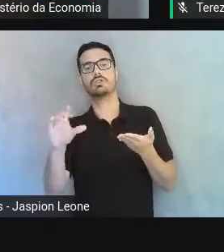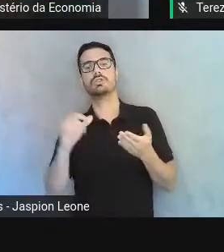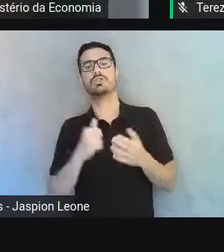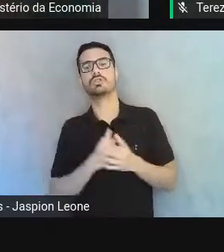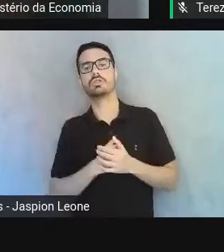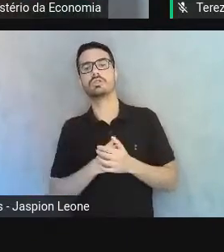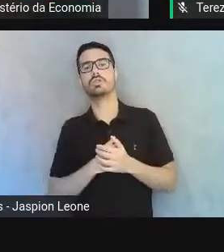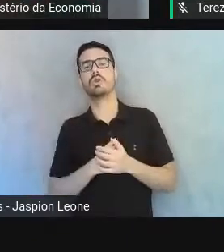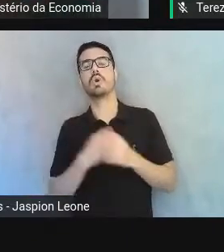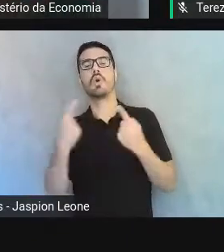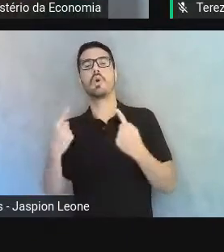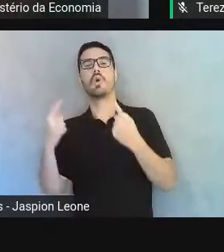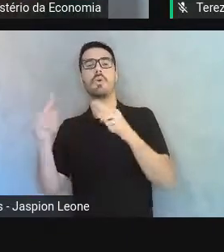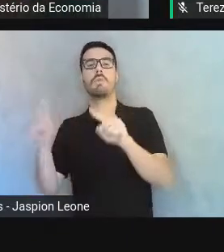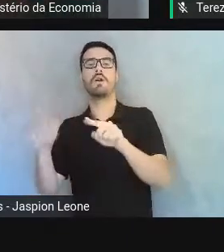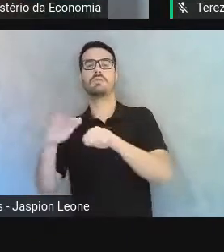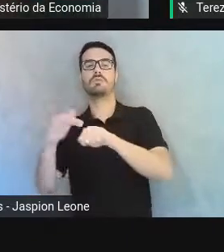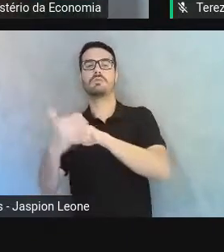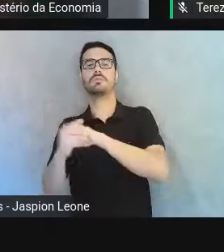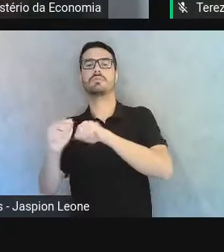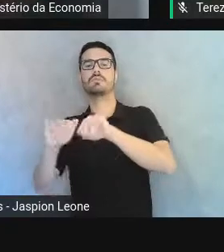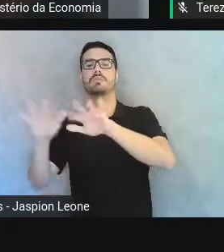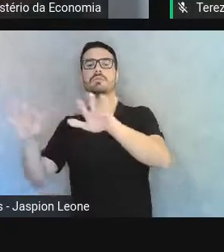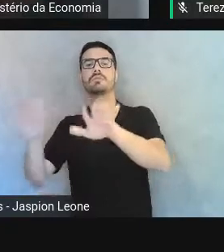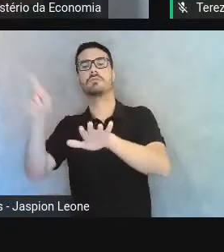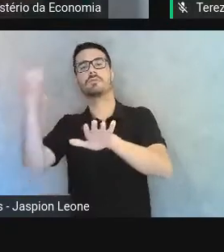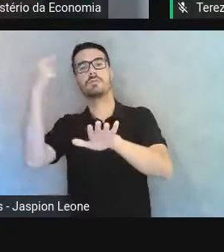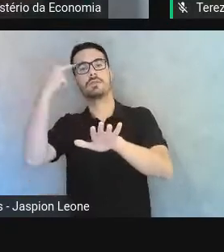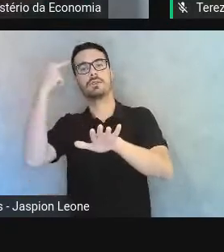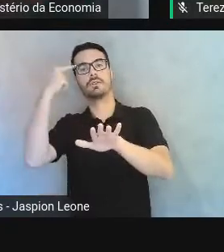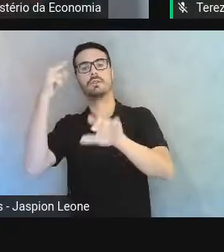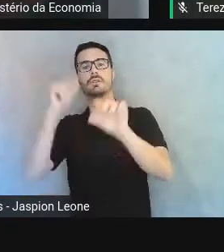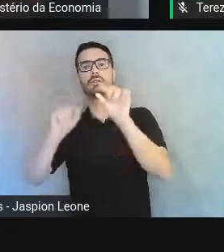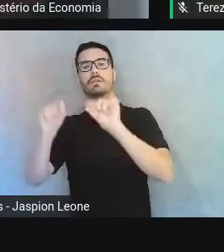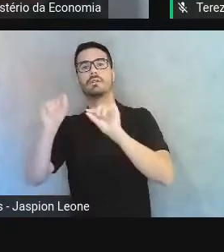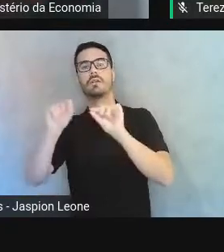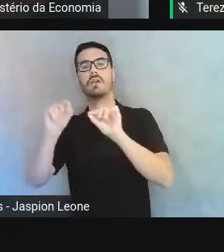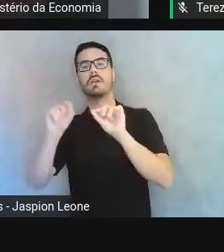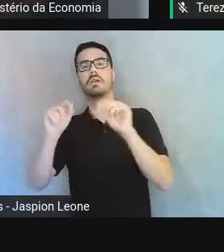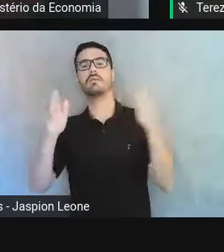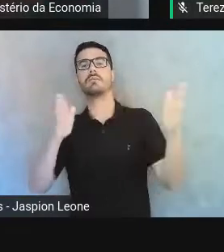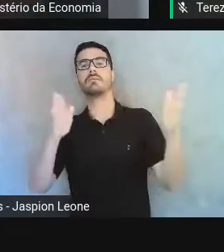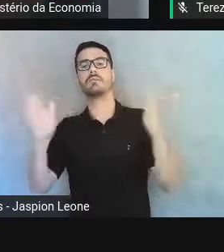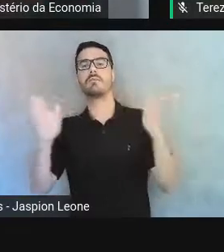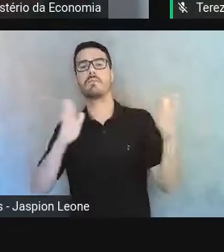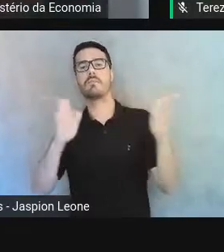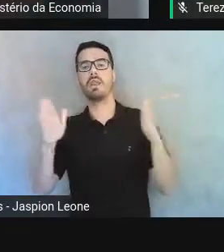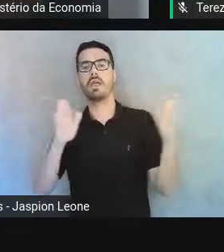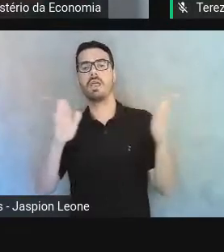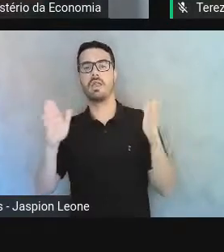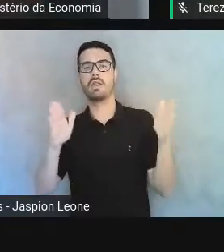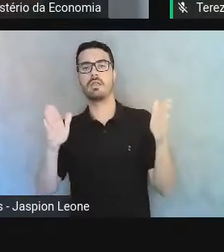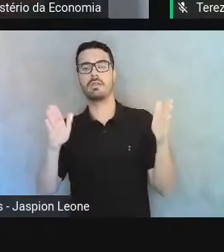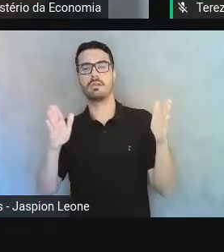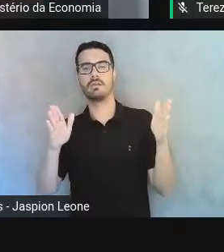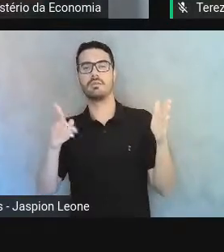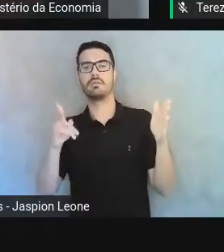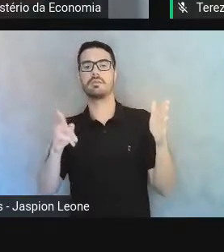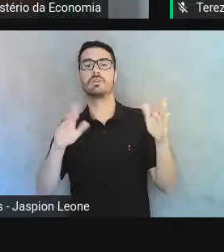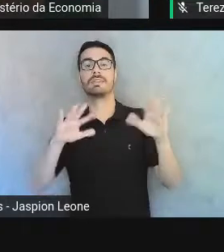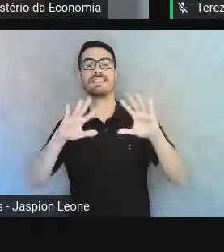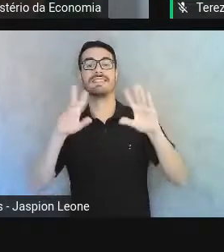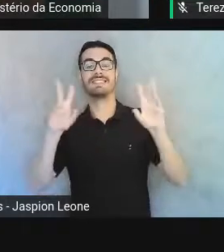para o combate à pandemia em 2021, pensando aqui, lógico, num paralelo ao orçamento de guerra, ou seja, não há nada